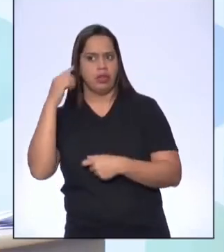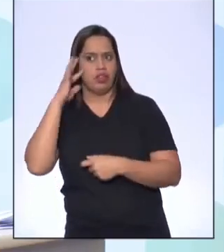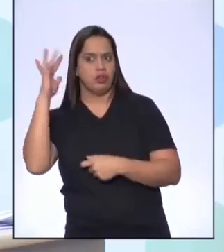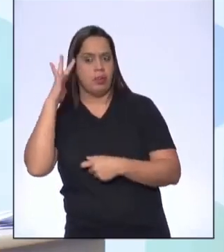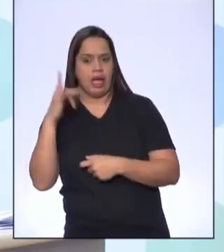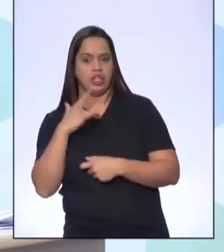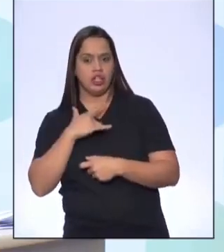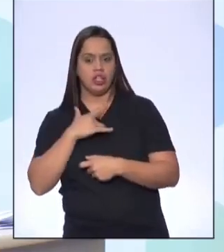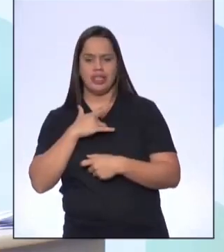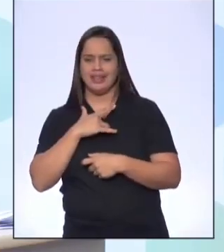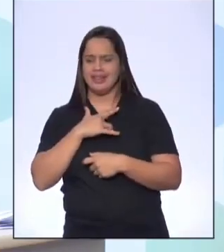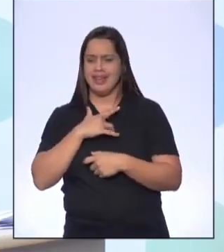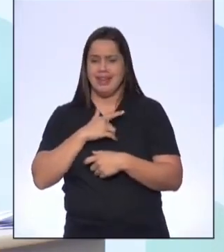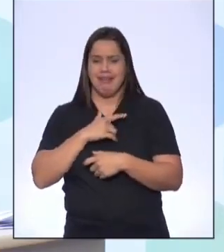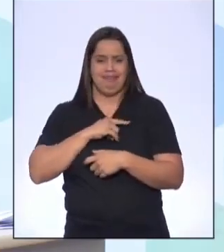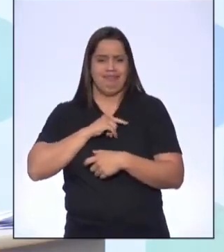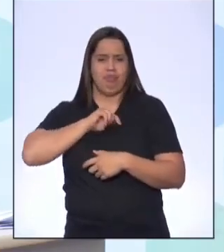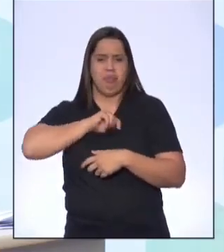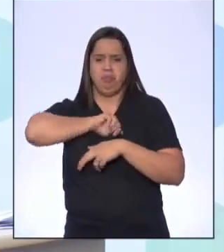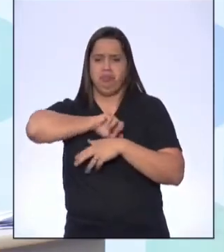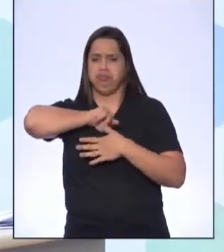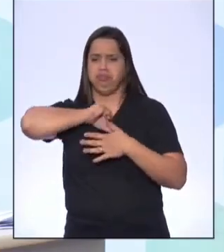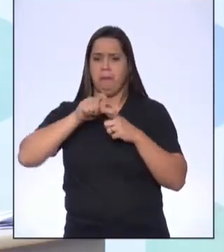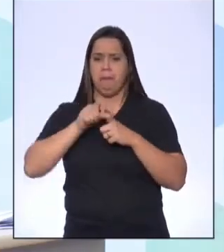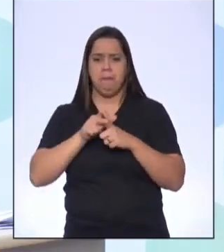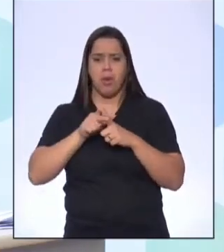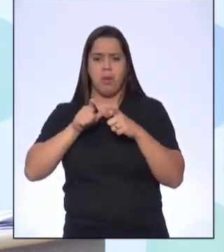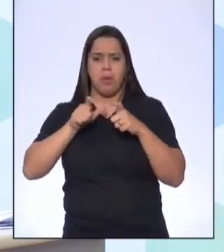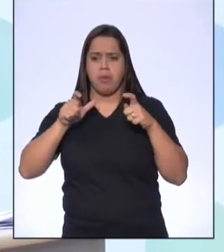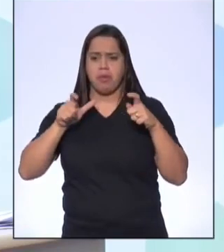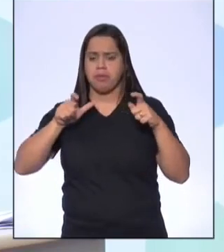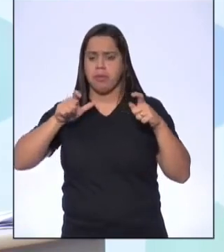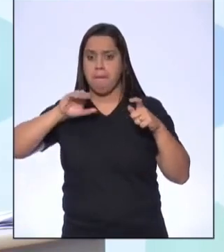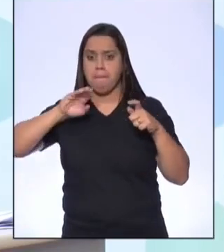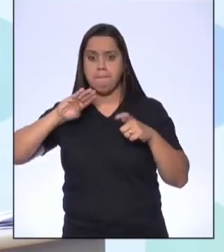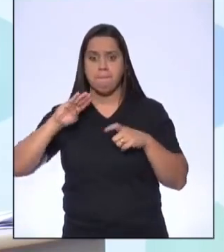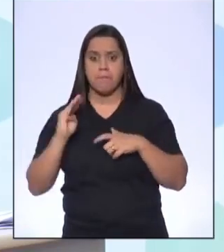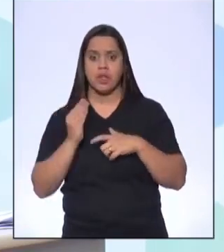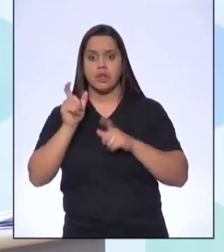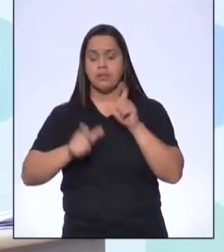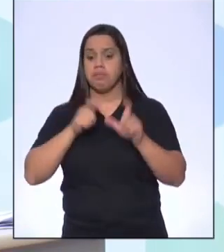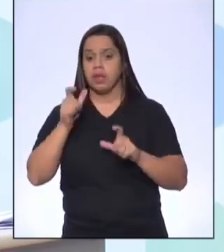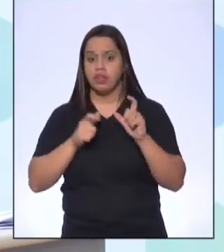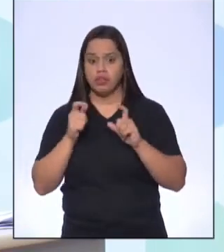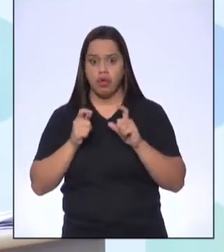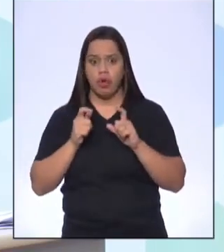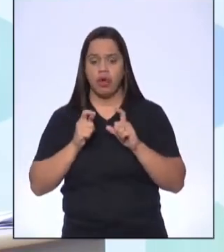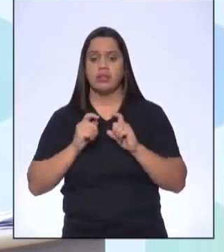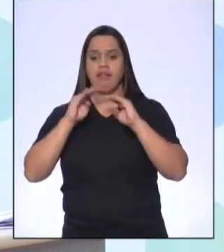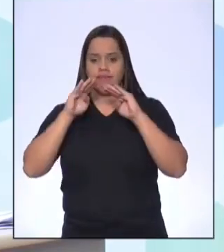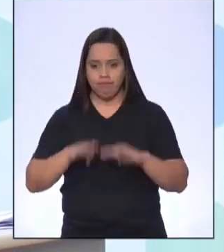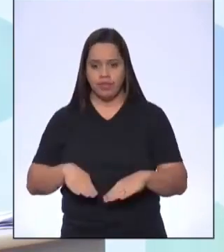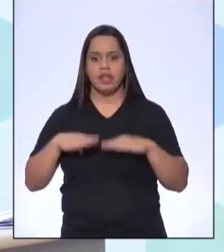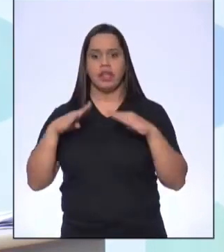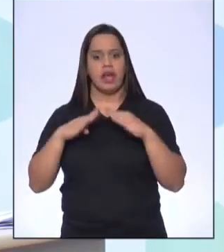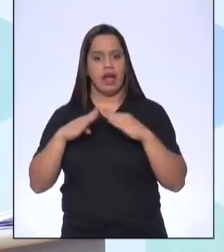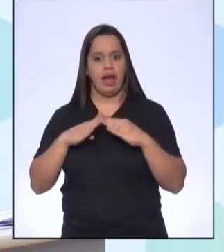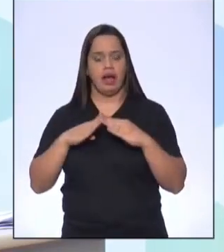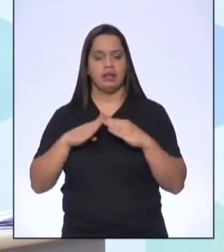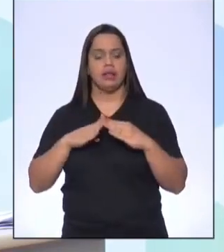se isolando, se distanciando dentro de suas casas, né? Para tentar vencer e passar bem, com saúde por esse